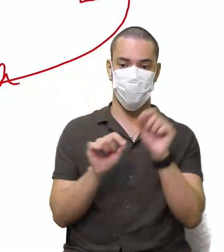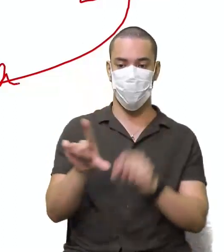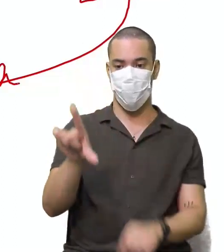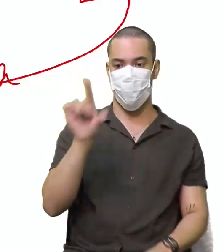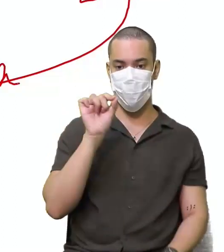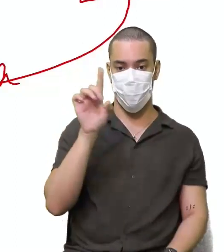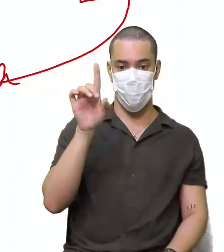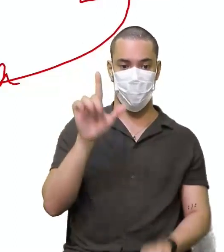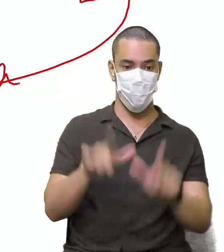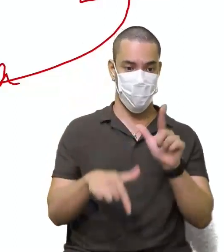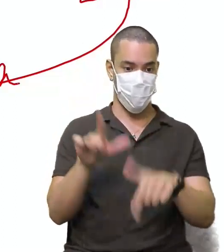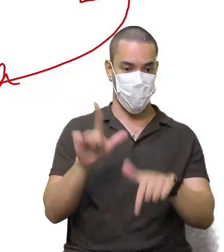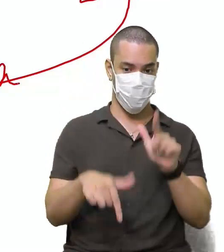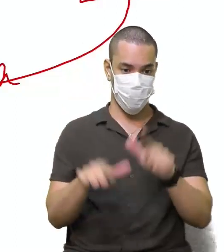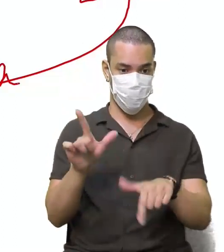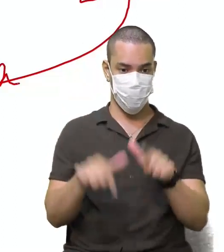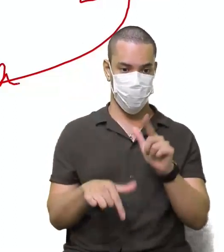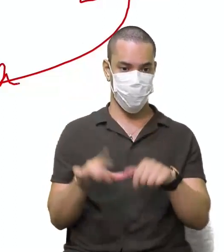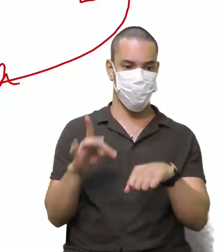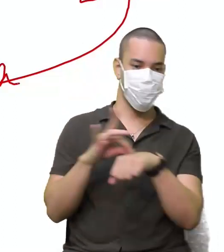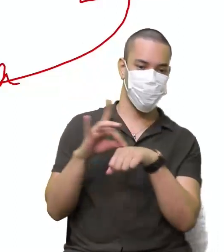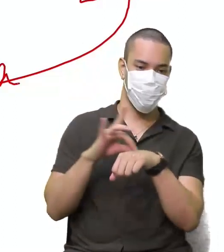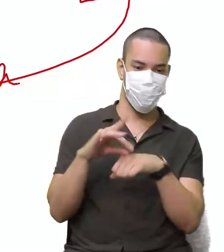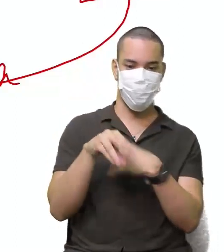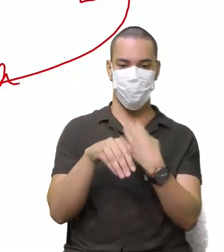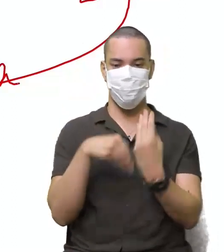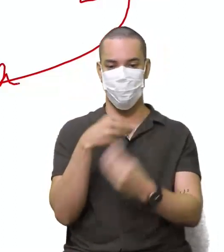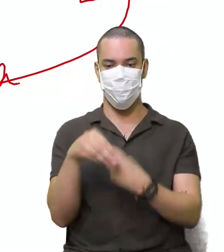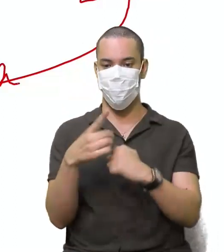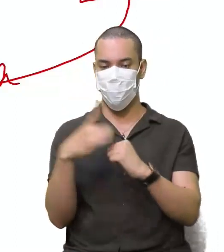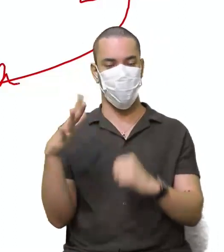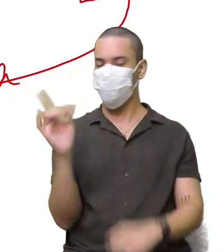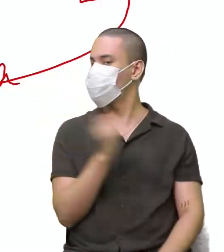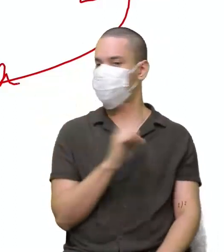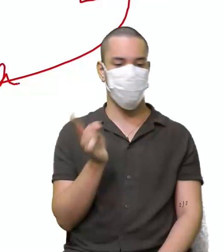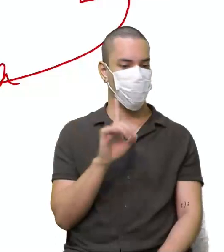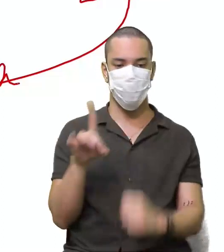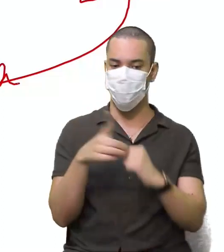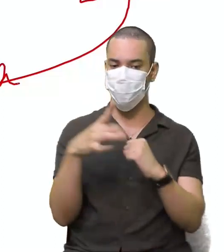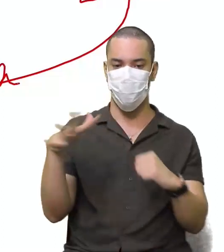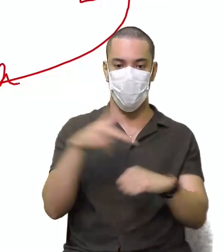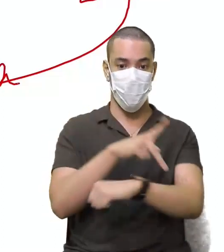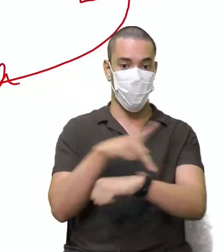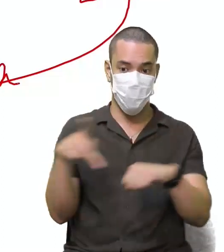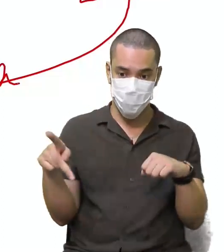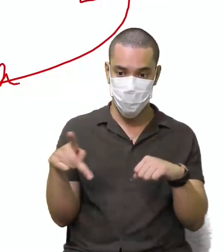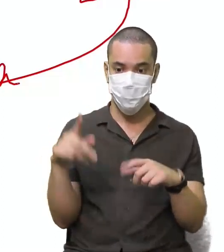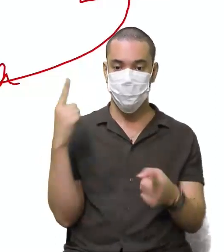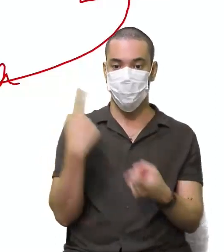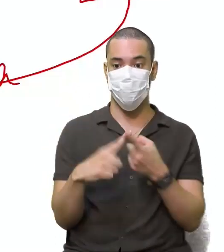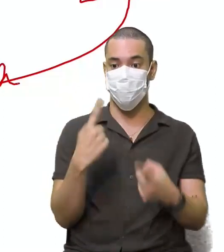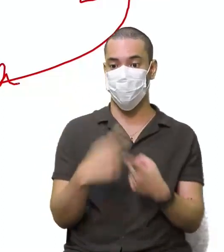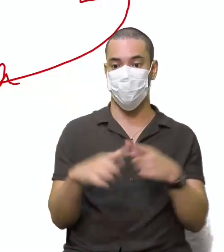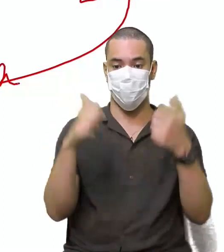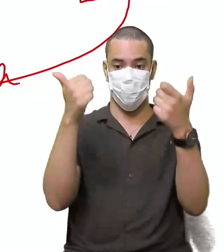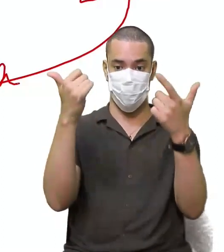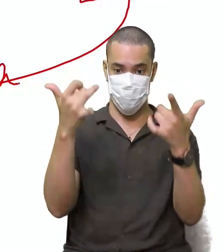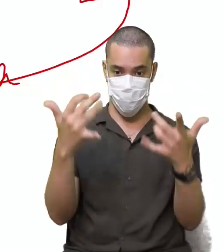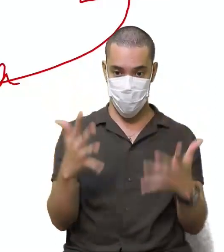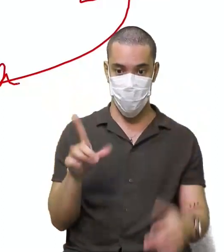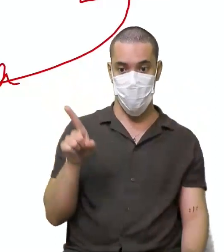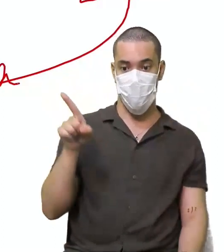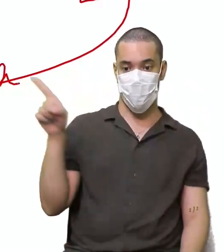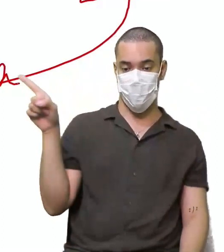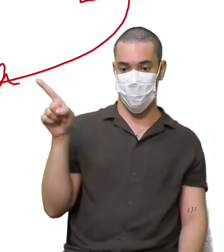D, preto e dourado. E logo, então, o Ezinho, ele indica dourado. Então, se ele tiver